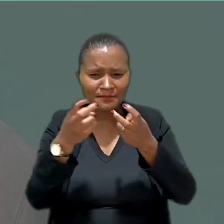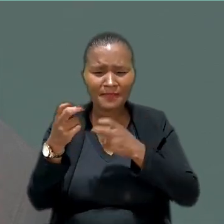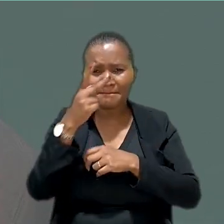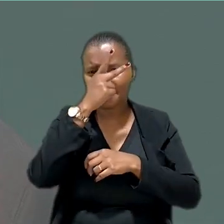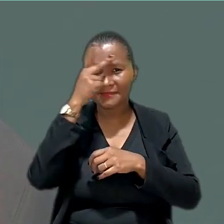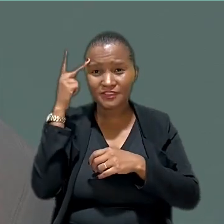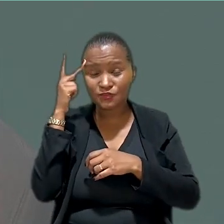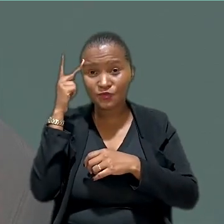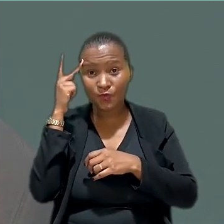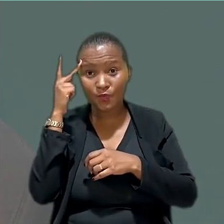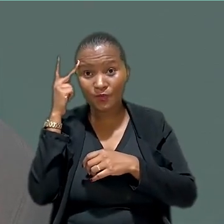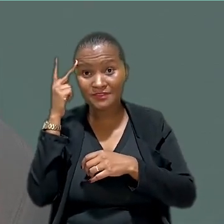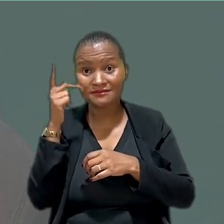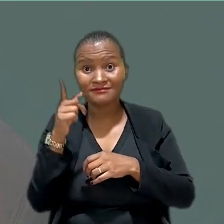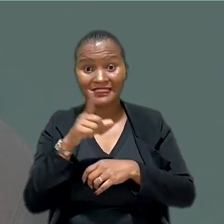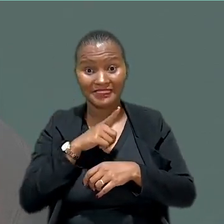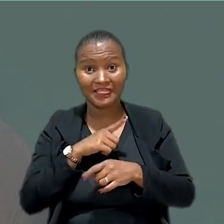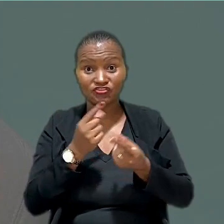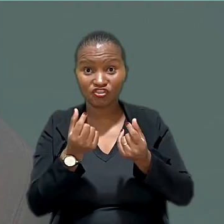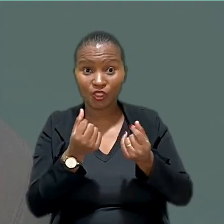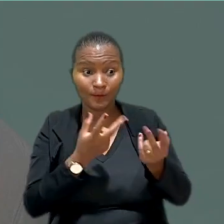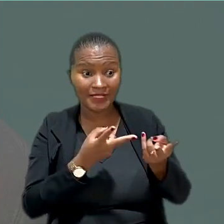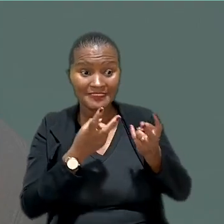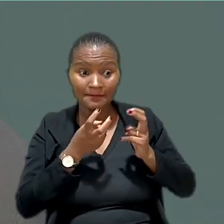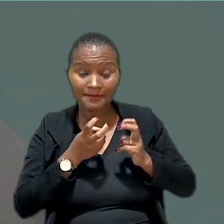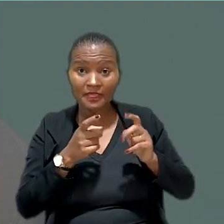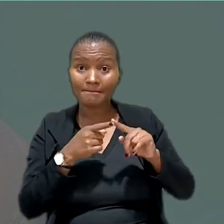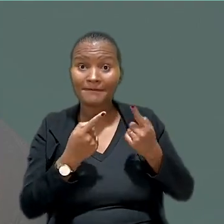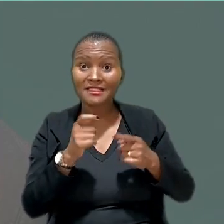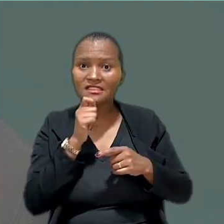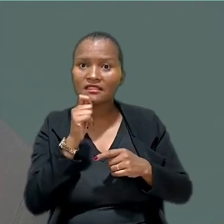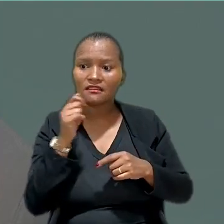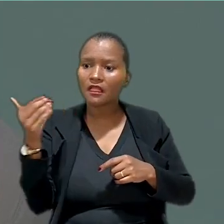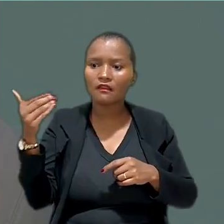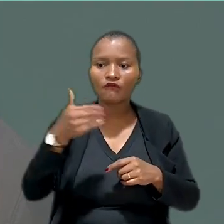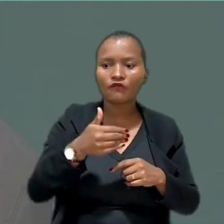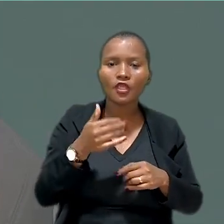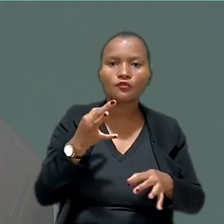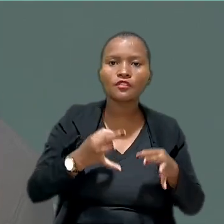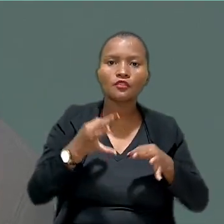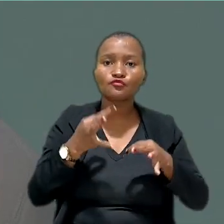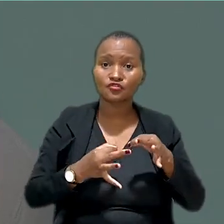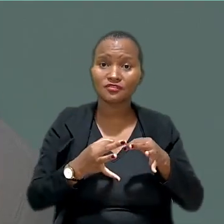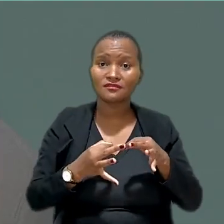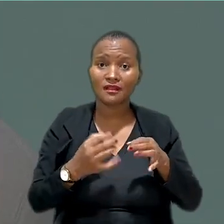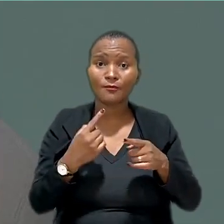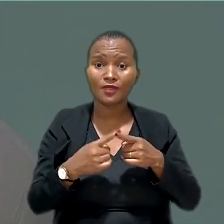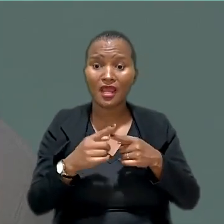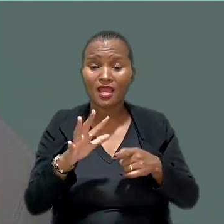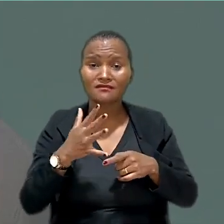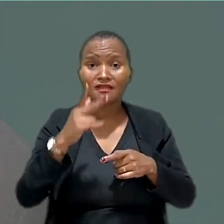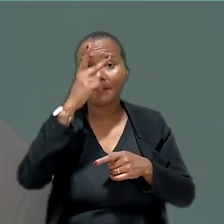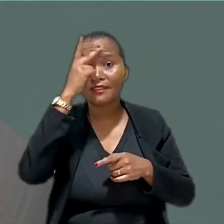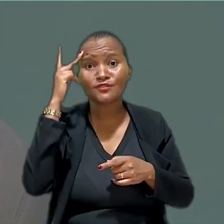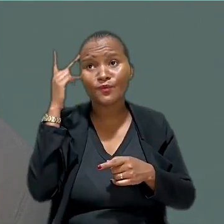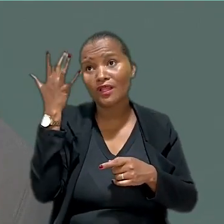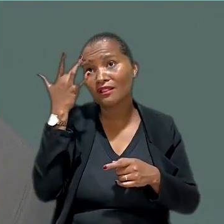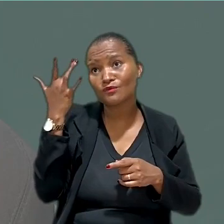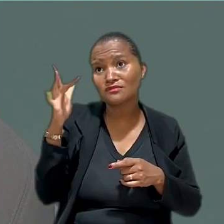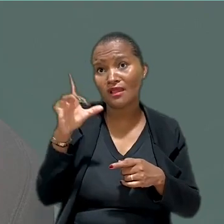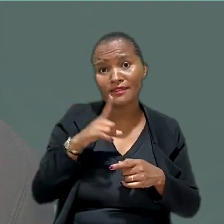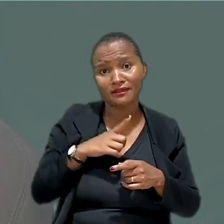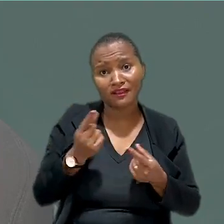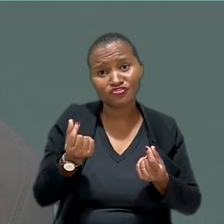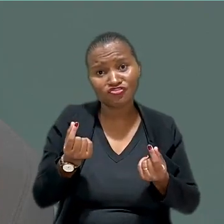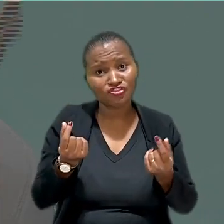credores que ainda não compareceram à justiça para receber dinheiro que está disponível para esses credores, porque muitas vezes os credores não sabem que o dinheiro